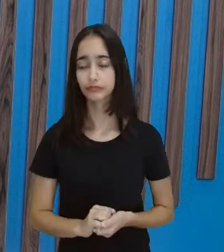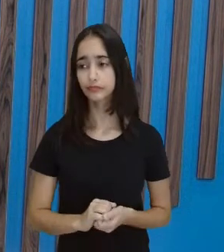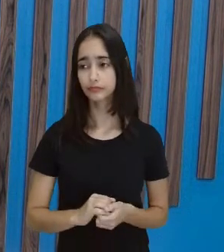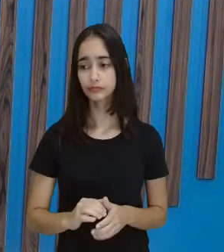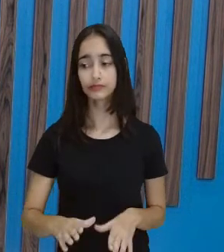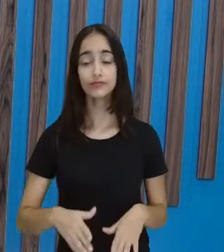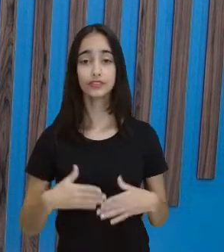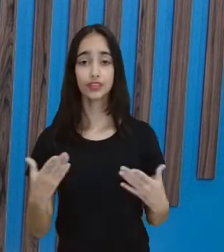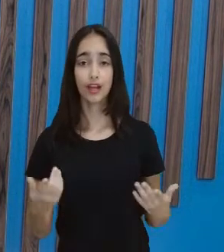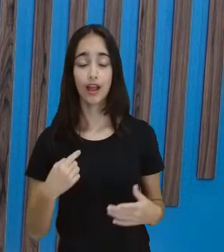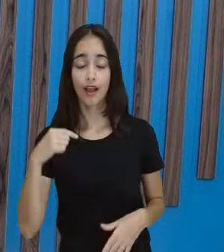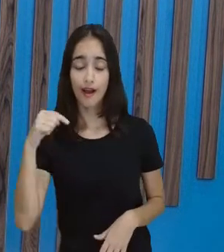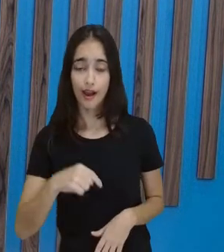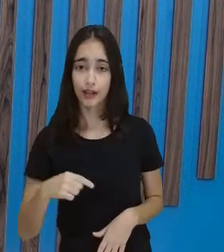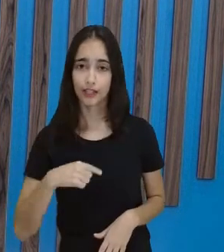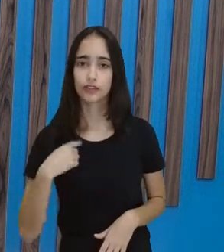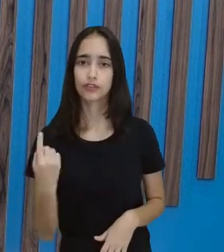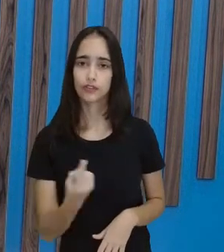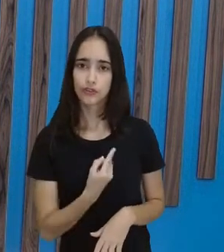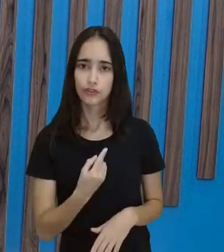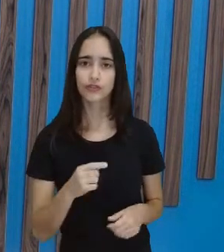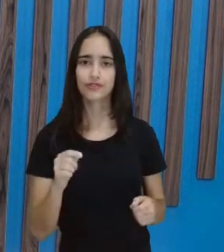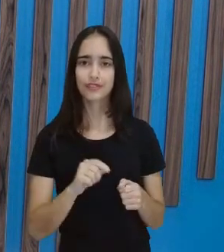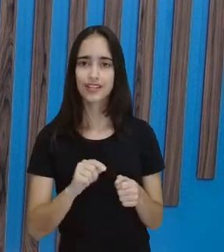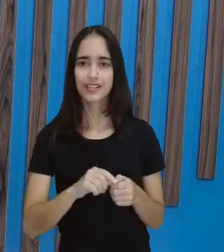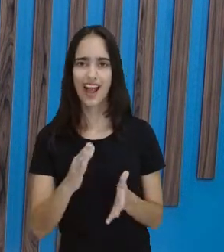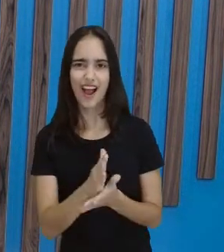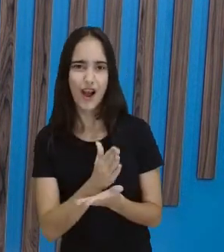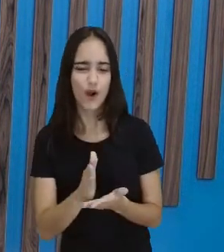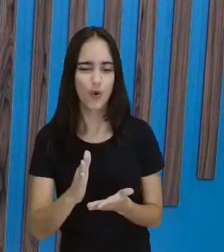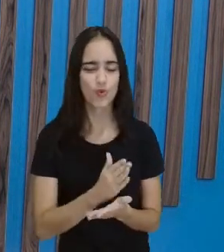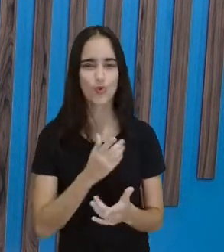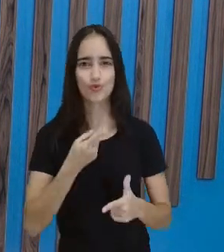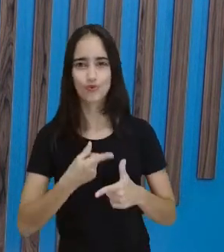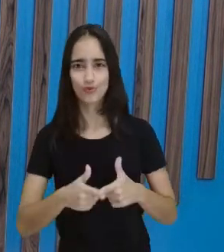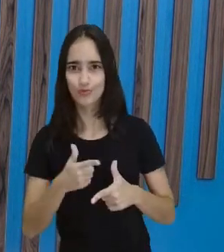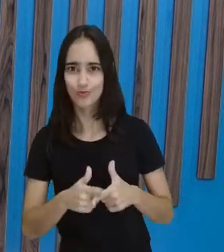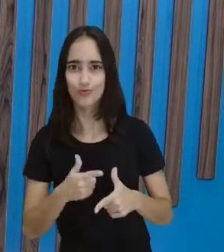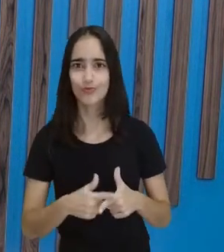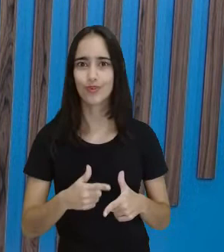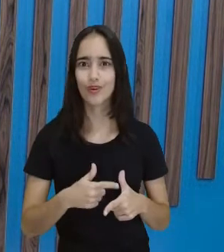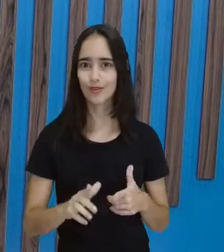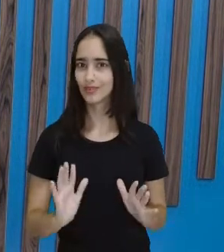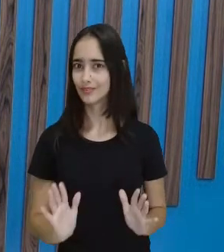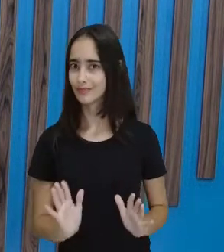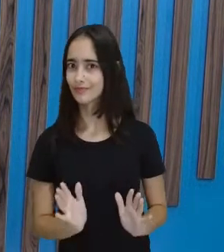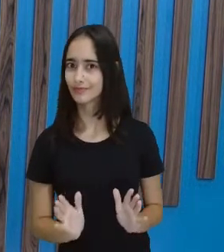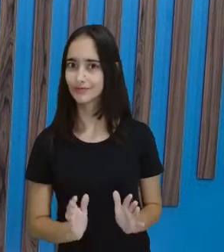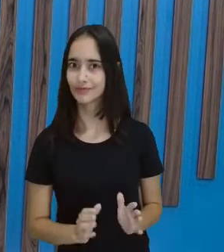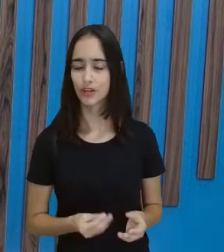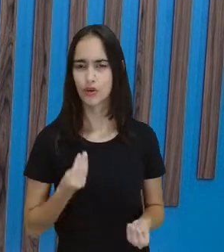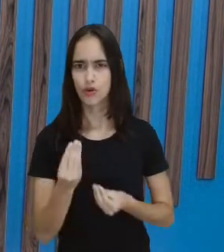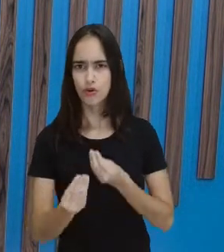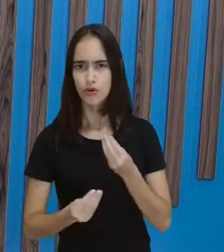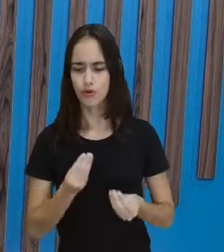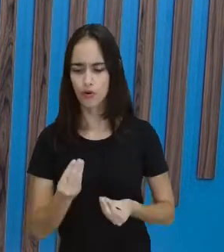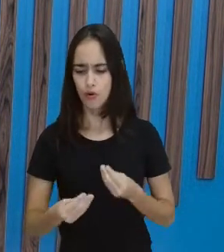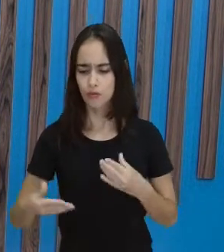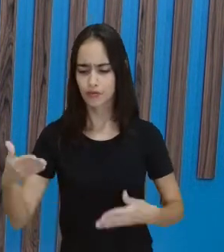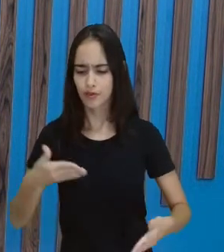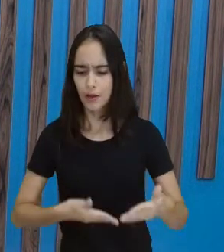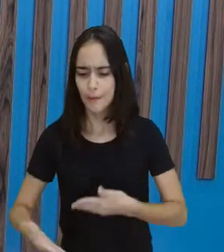alguns probleminhas envolvendo isso. Professora Casey, como é que está aí a participação das crianças? Cadê Samara,